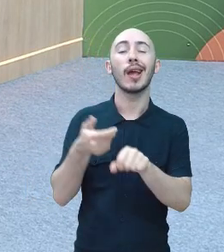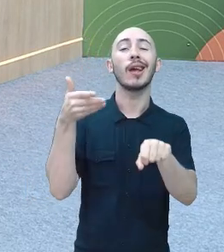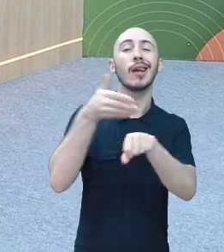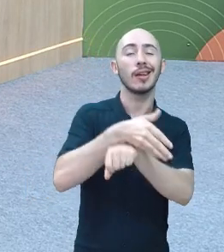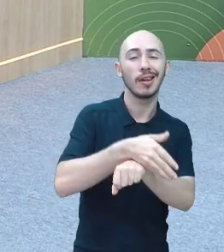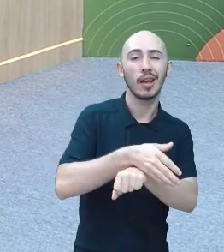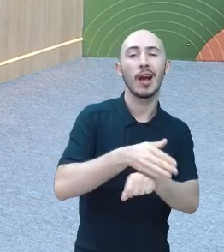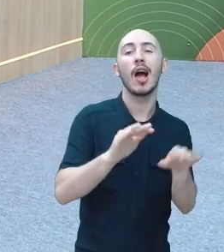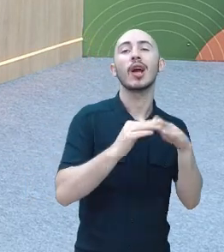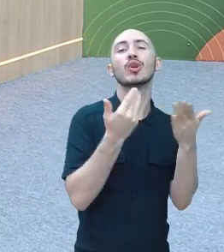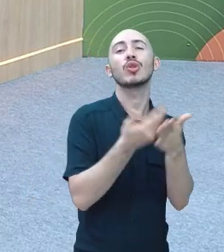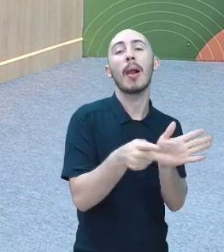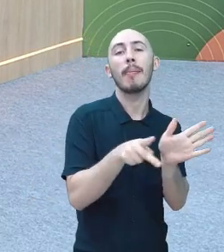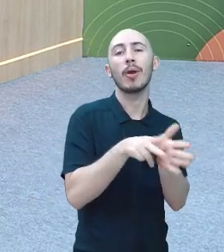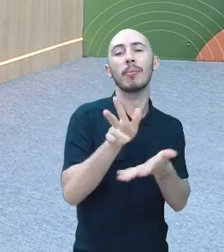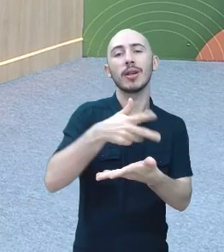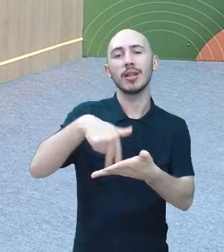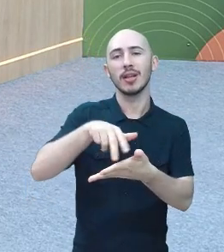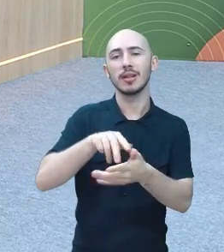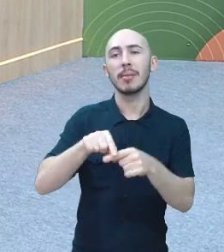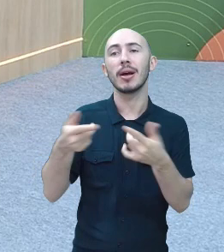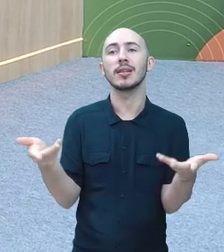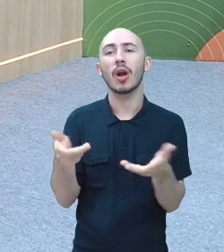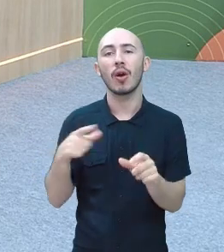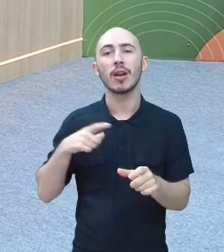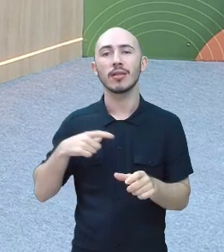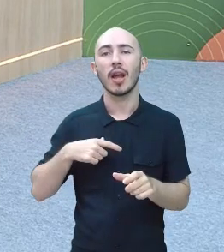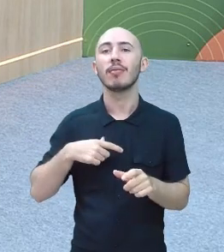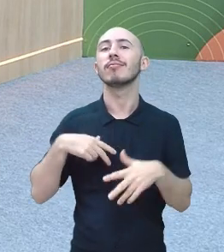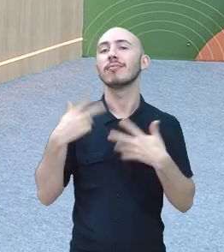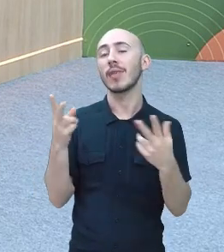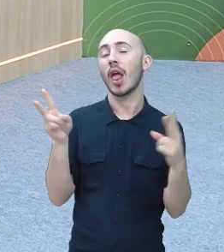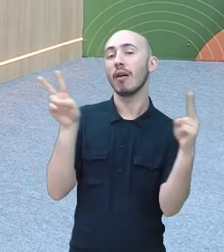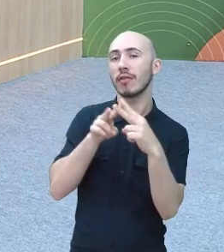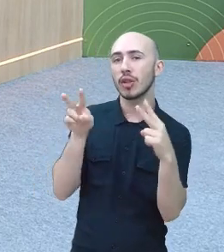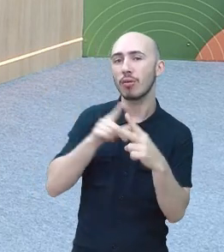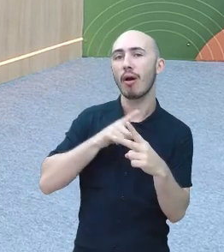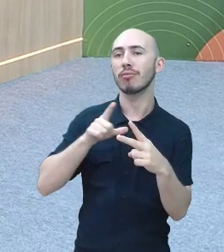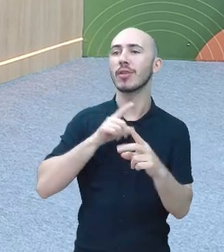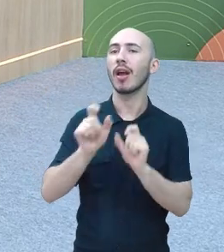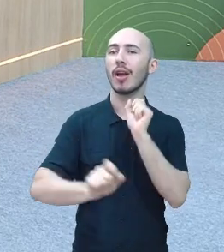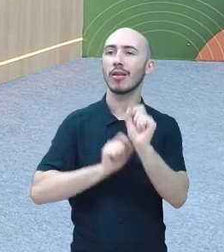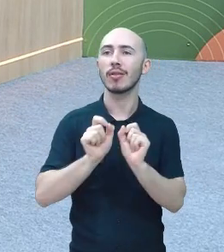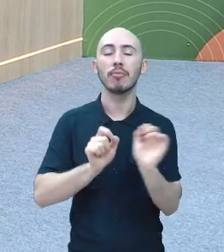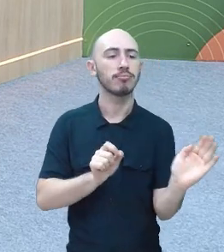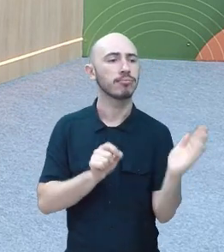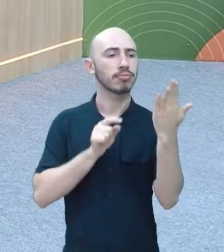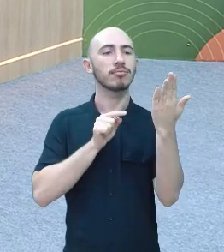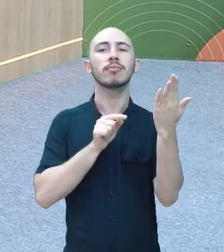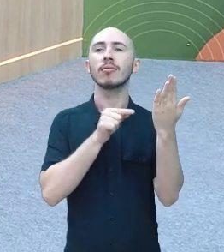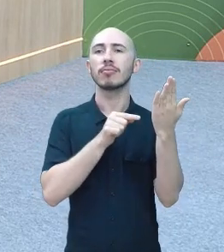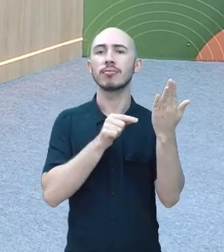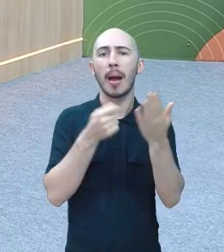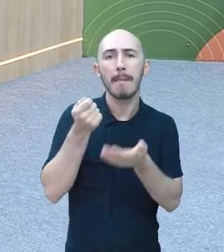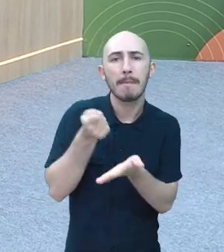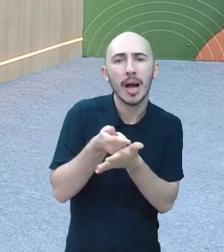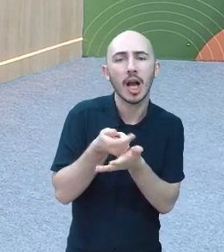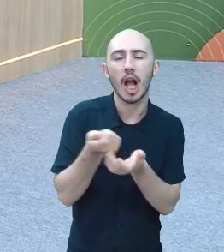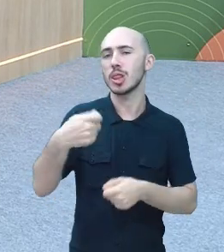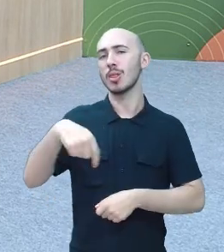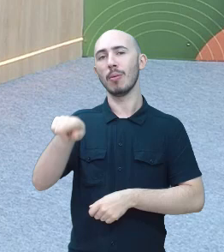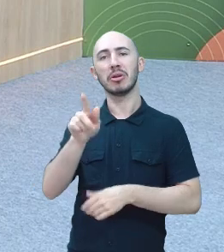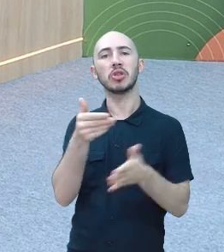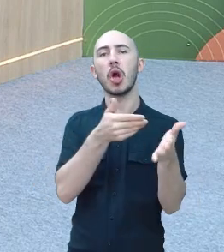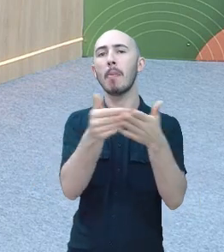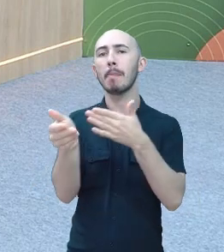passinhos, agora a gente já tem uma plataforma digital, uma plataforma aí que não pede recurso financeiro, então qualquer